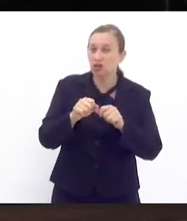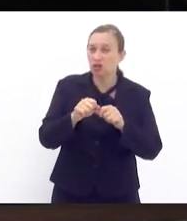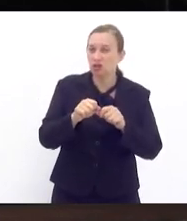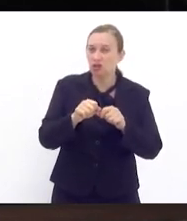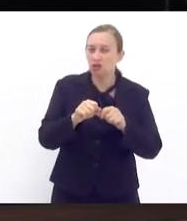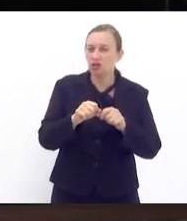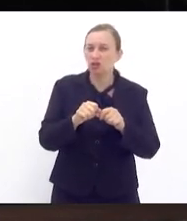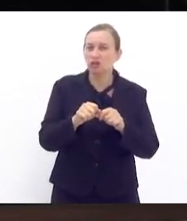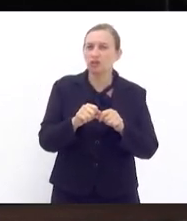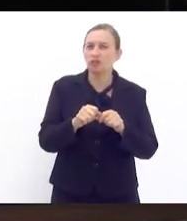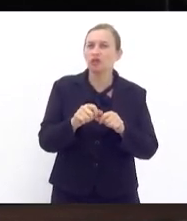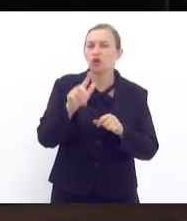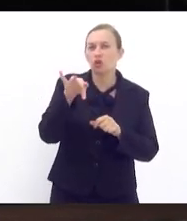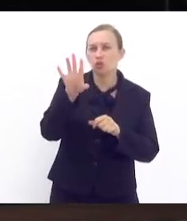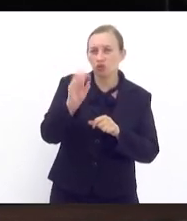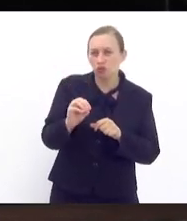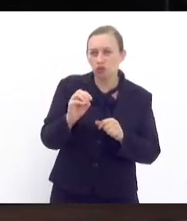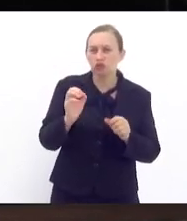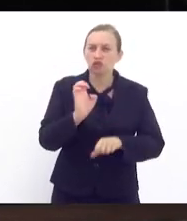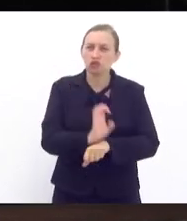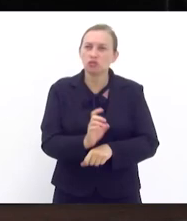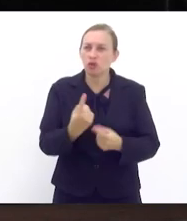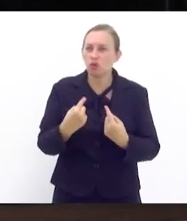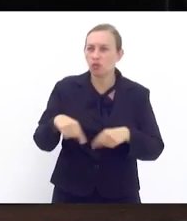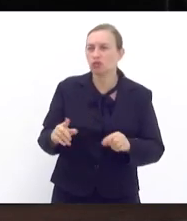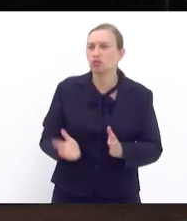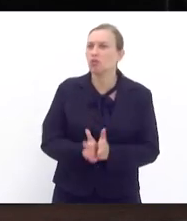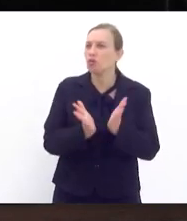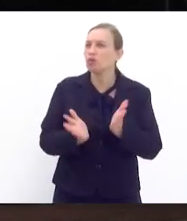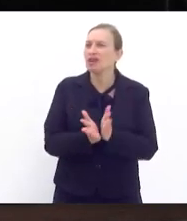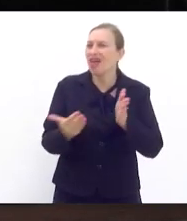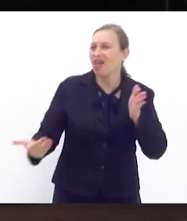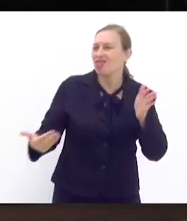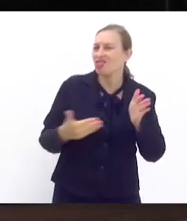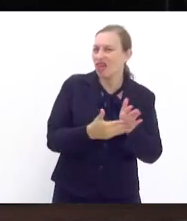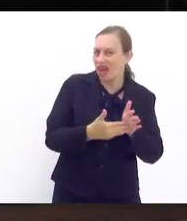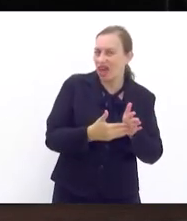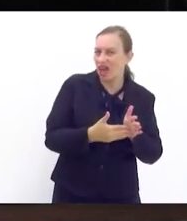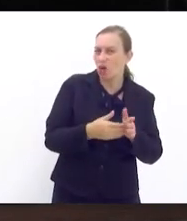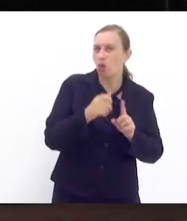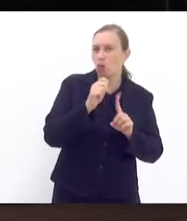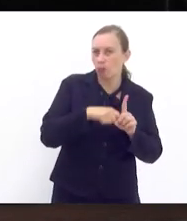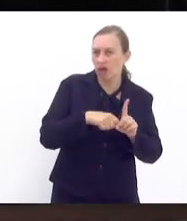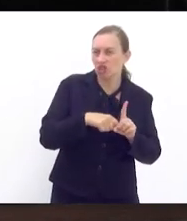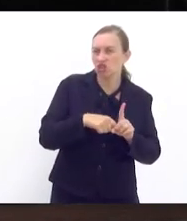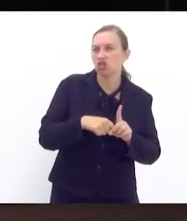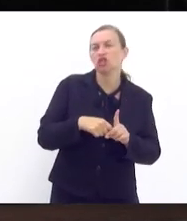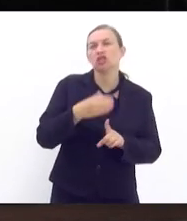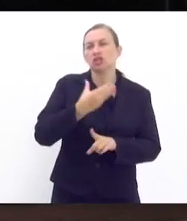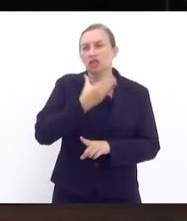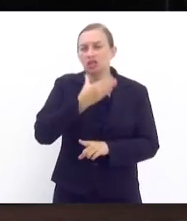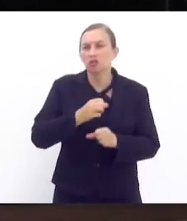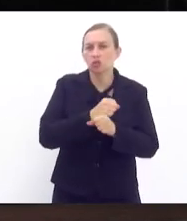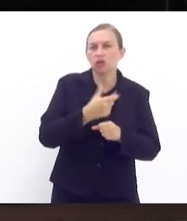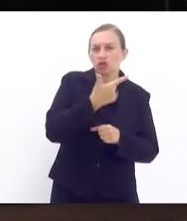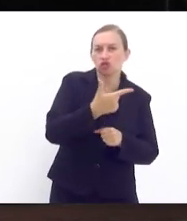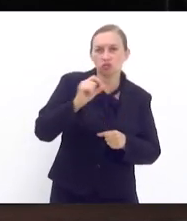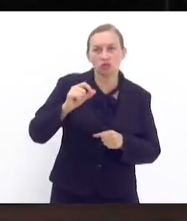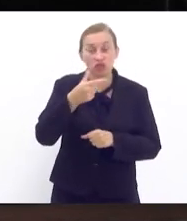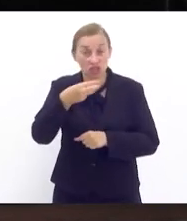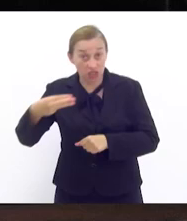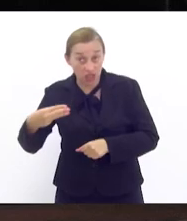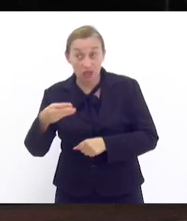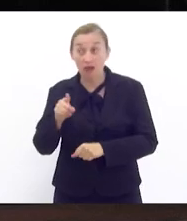Fundo Estadual de Combate à Pobreza até o mês de dezembro de 2023.